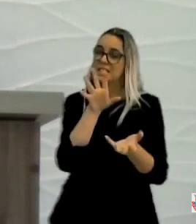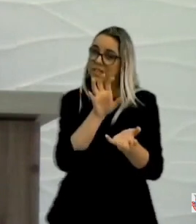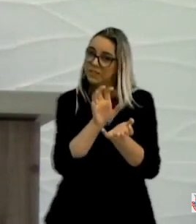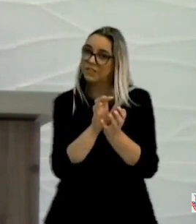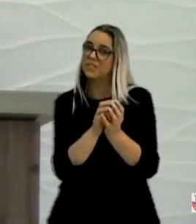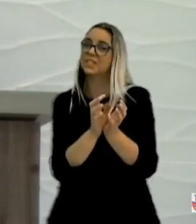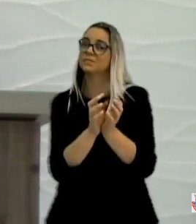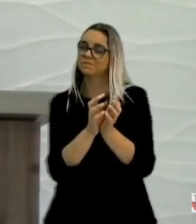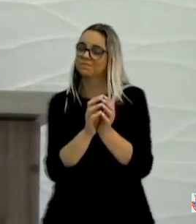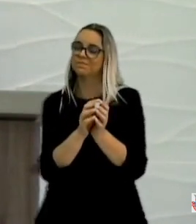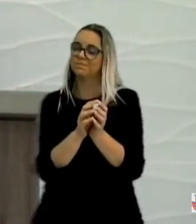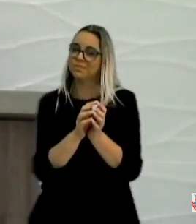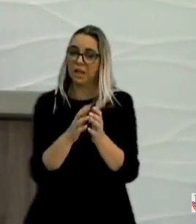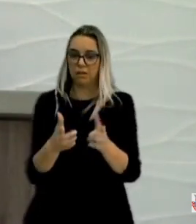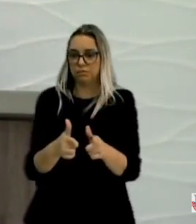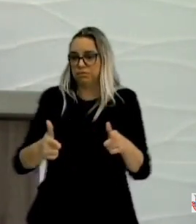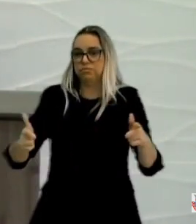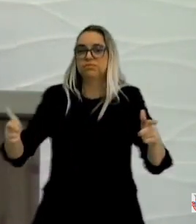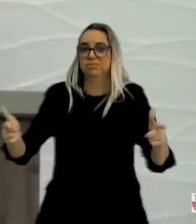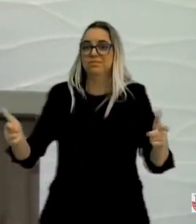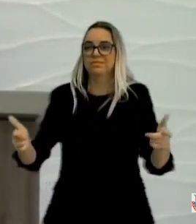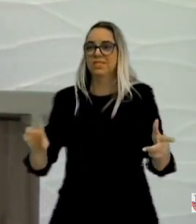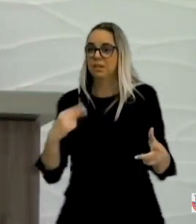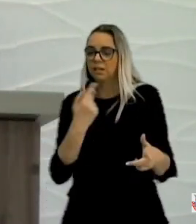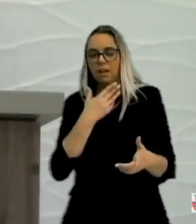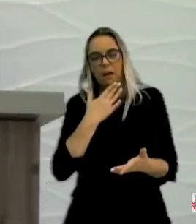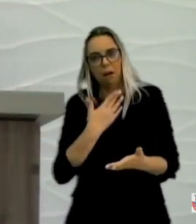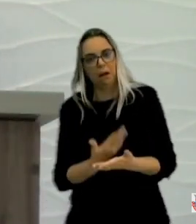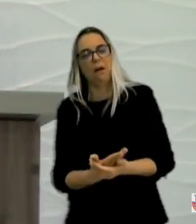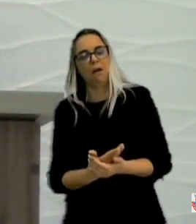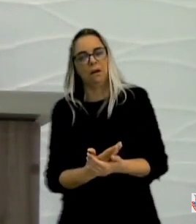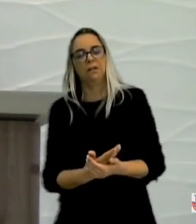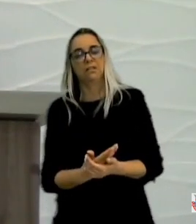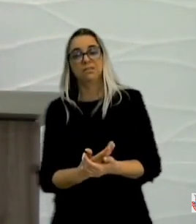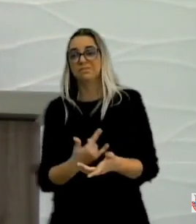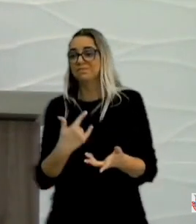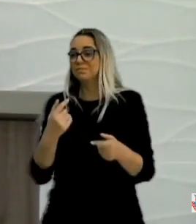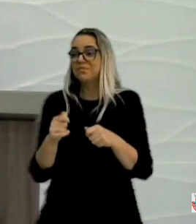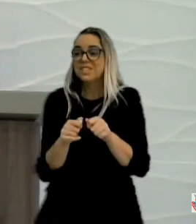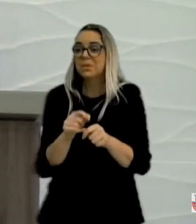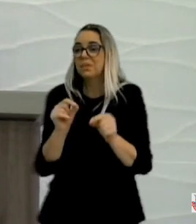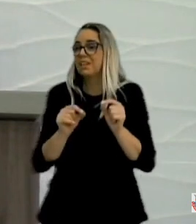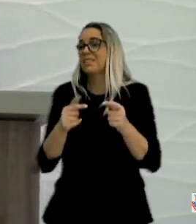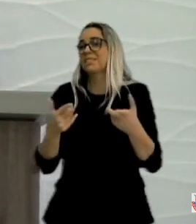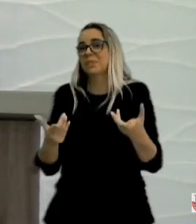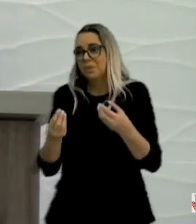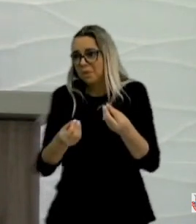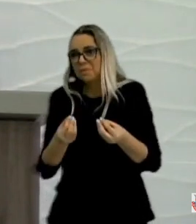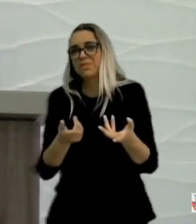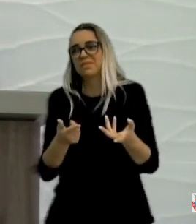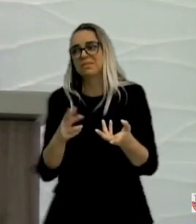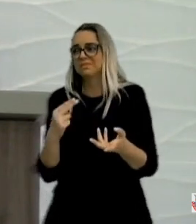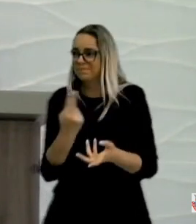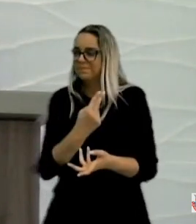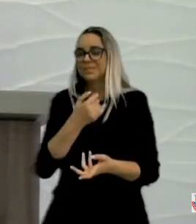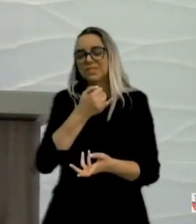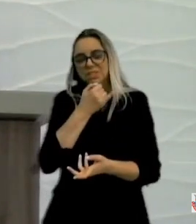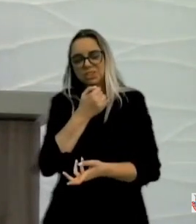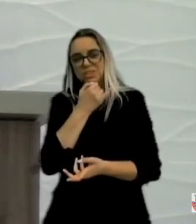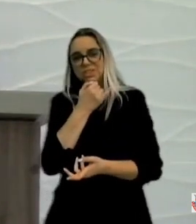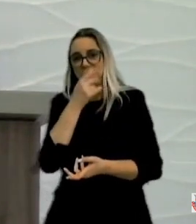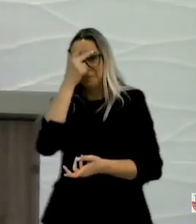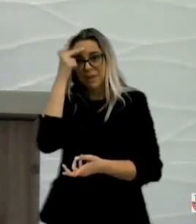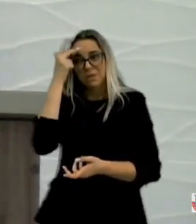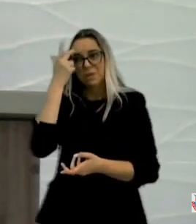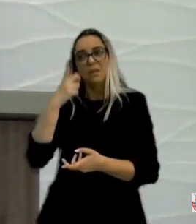porte. E a gente fica passado porque realmente não tem o que fazer. E é uma tristeza a gente ver as pessoas indo embora